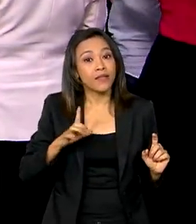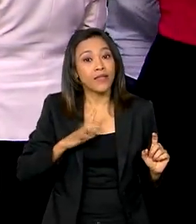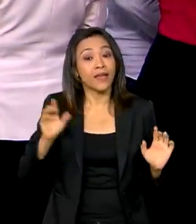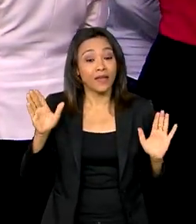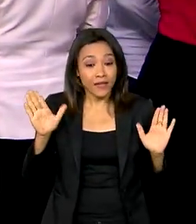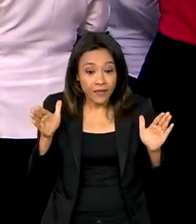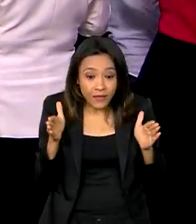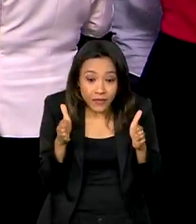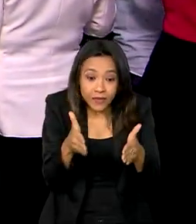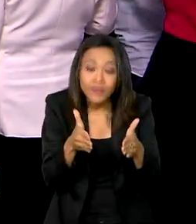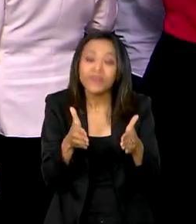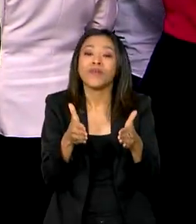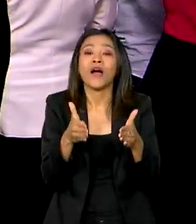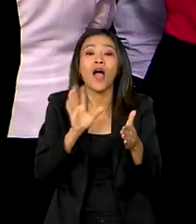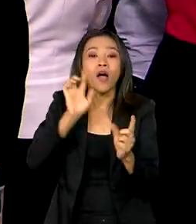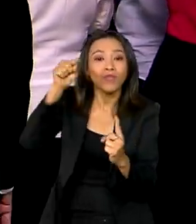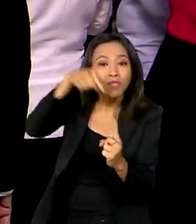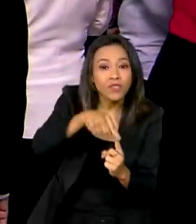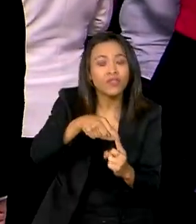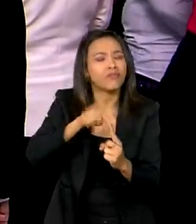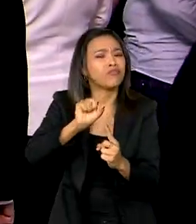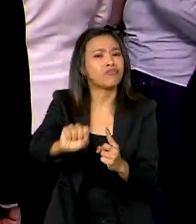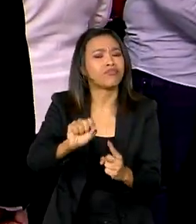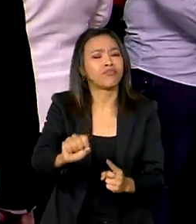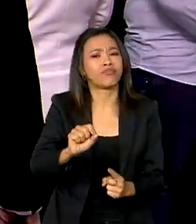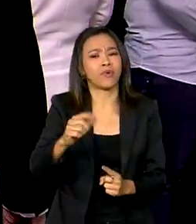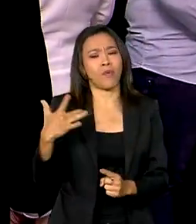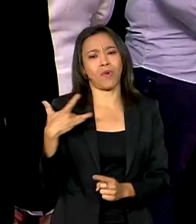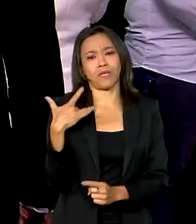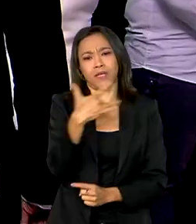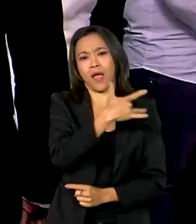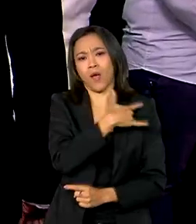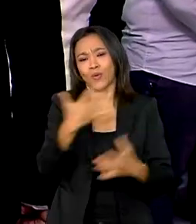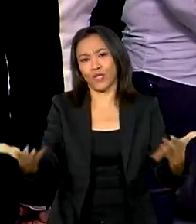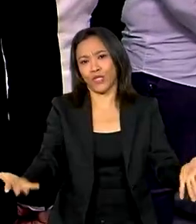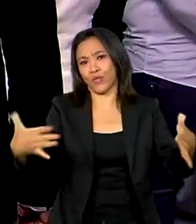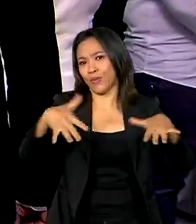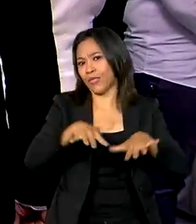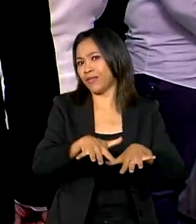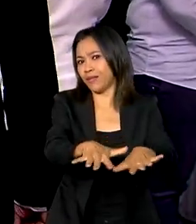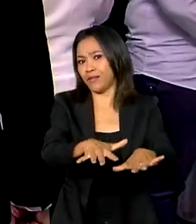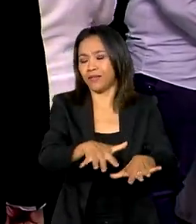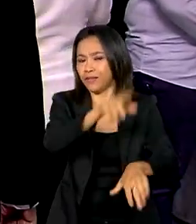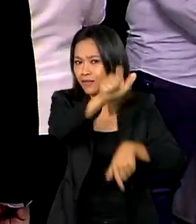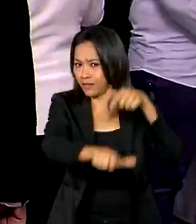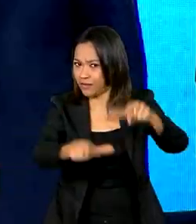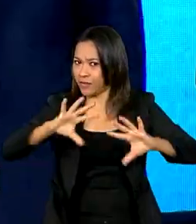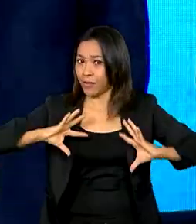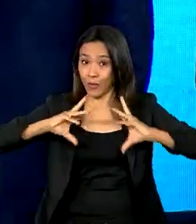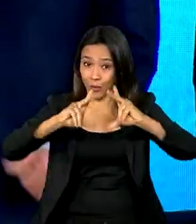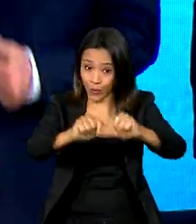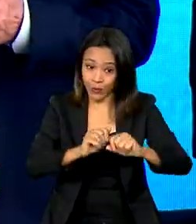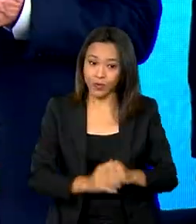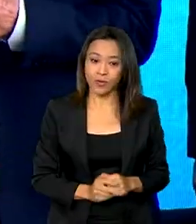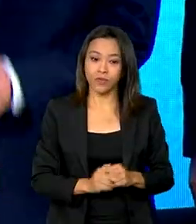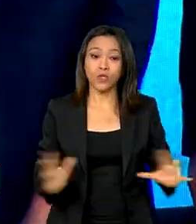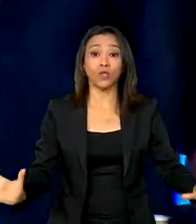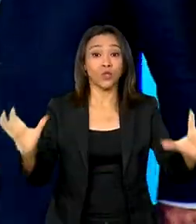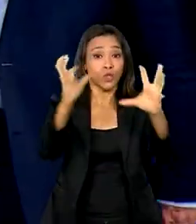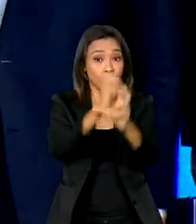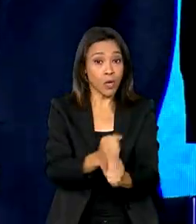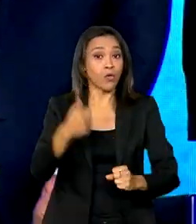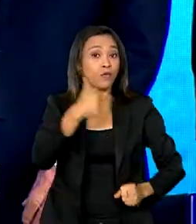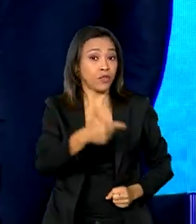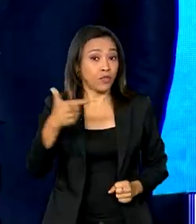científico e o objetivo de uma saúde mais inclusiva e para todos. Ao todo,